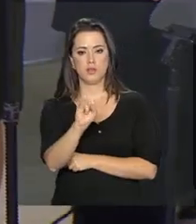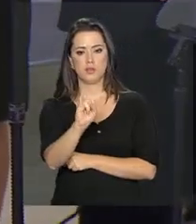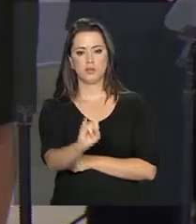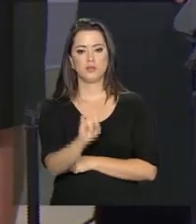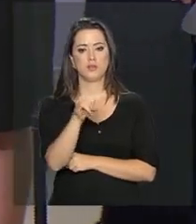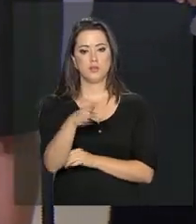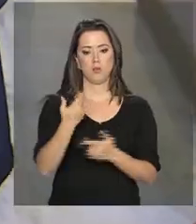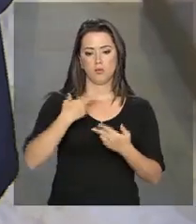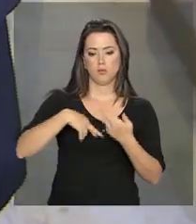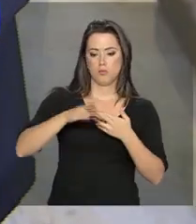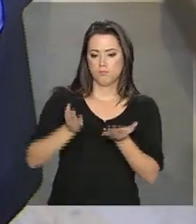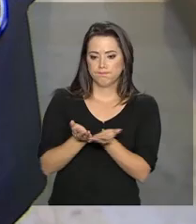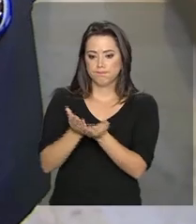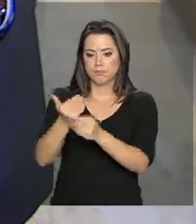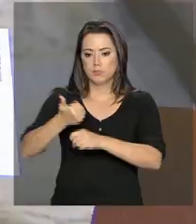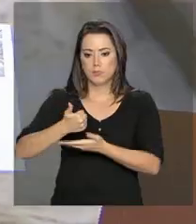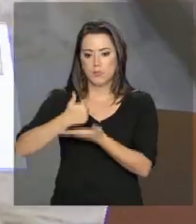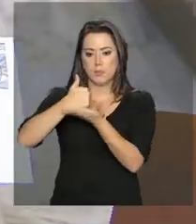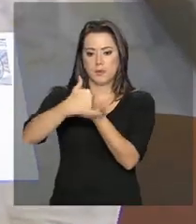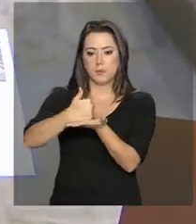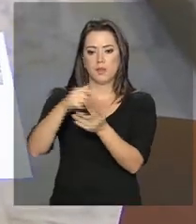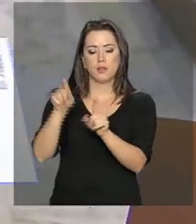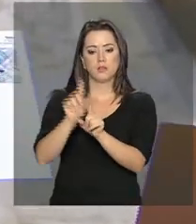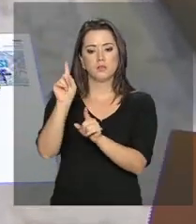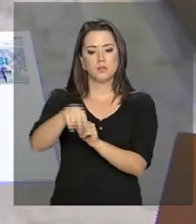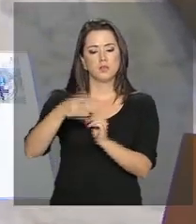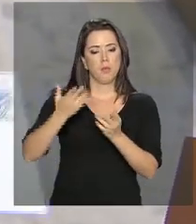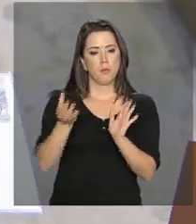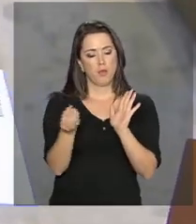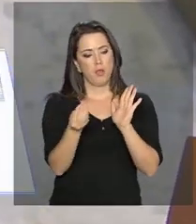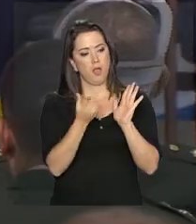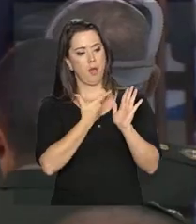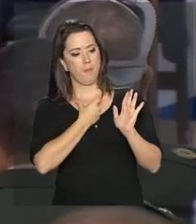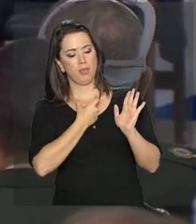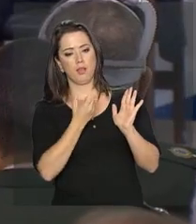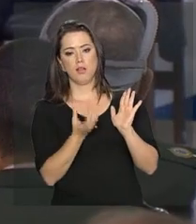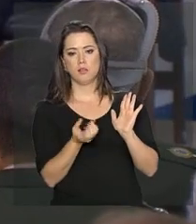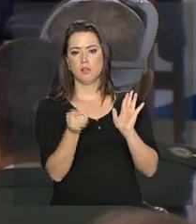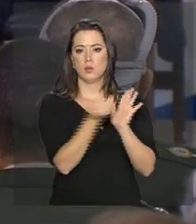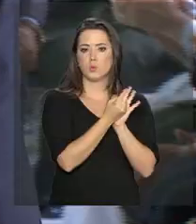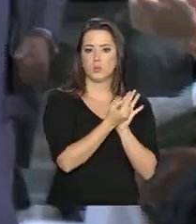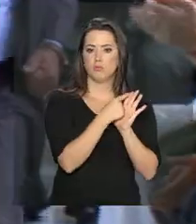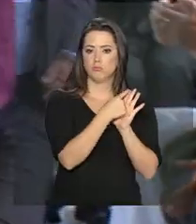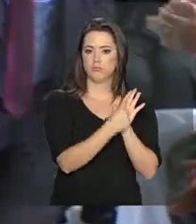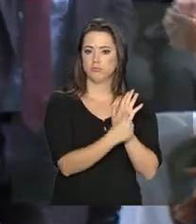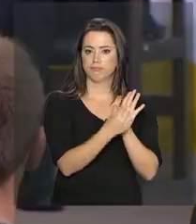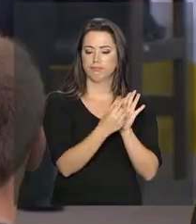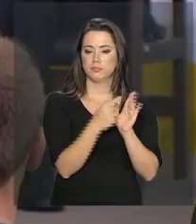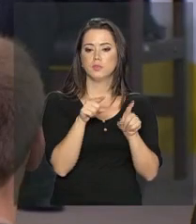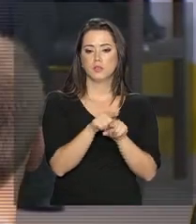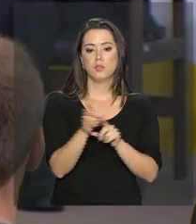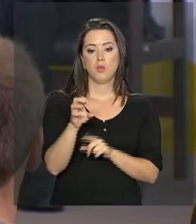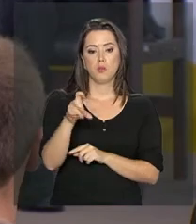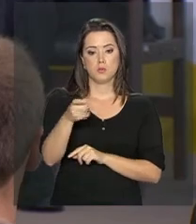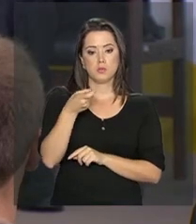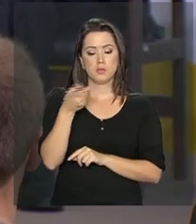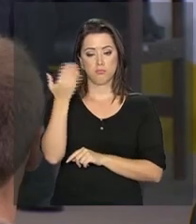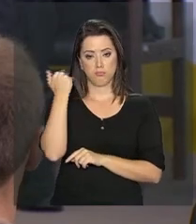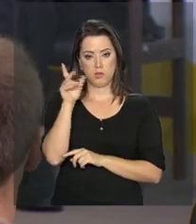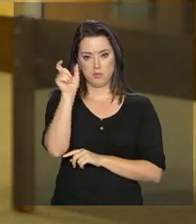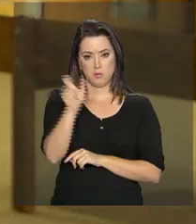além disso foram lançados uma medalha e um selo comemorativos os seis integrantes do gs também foram